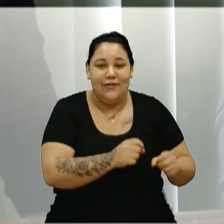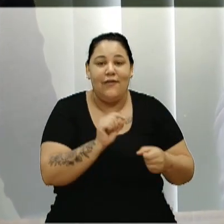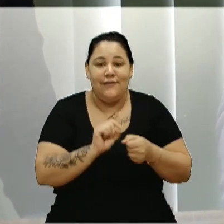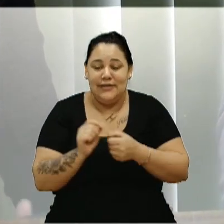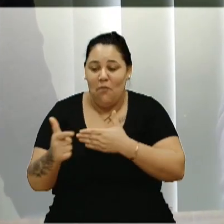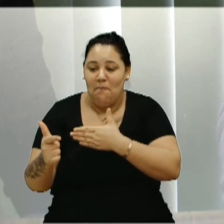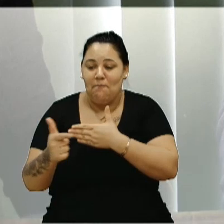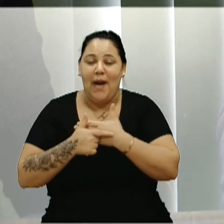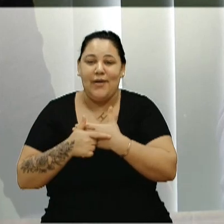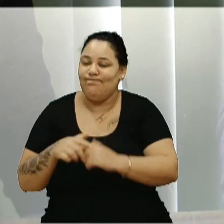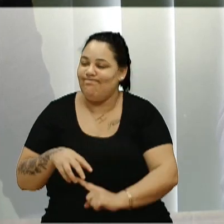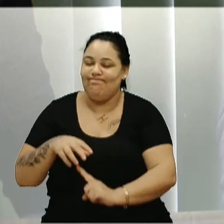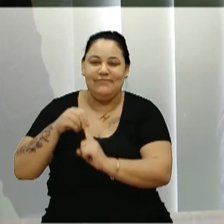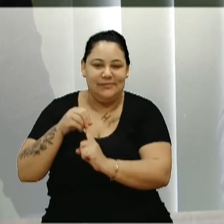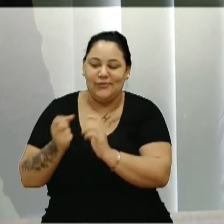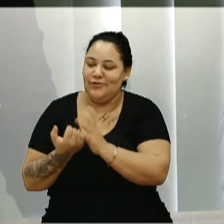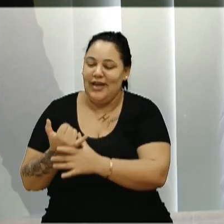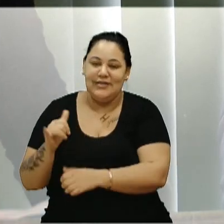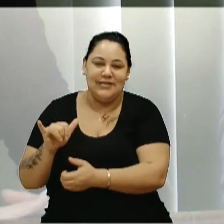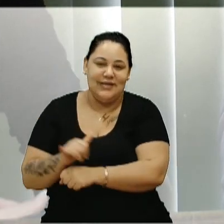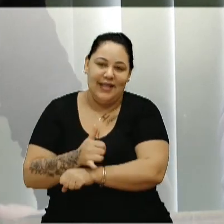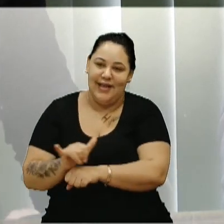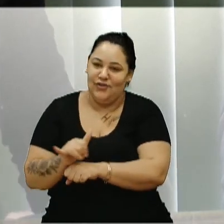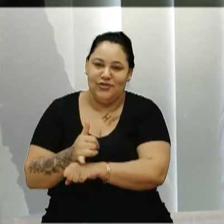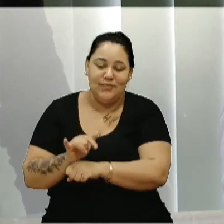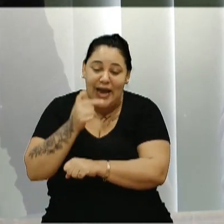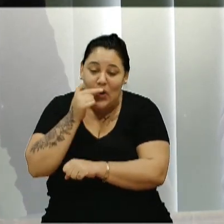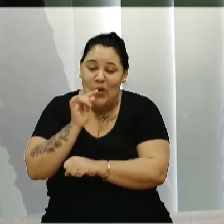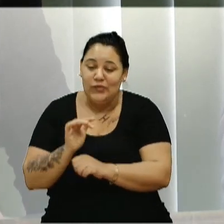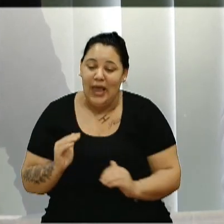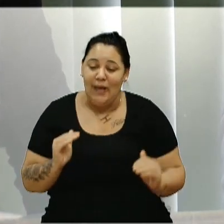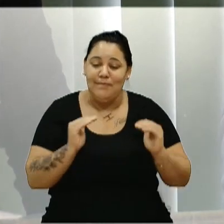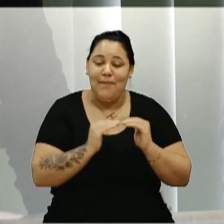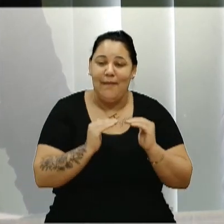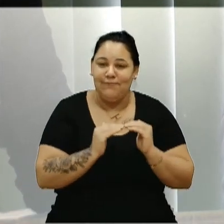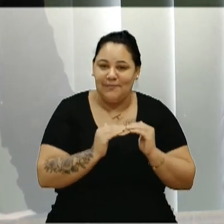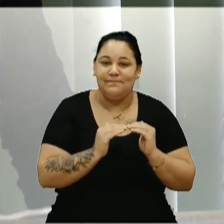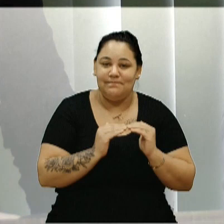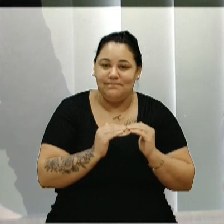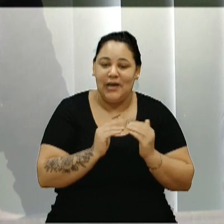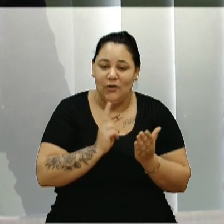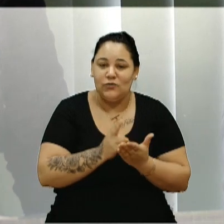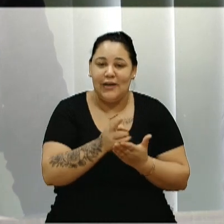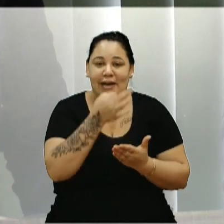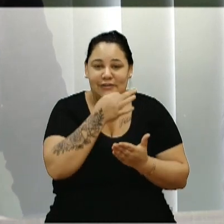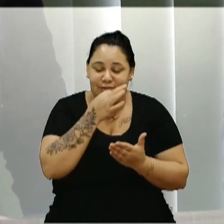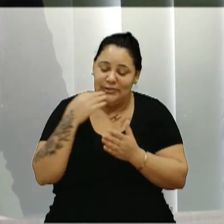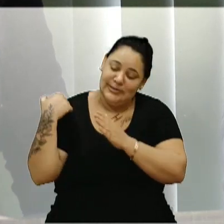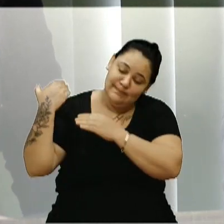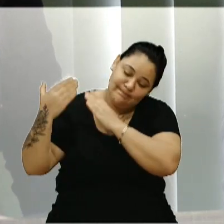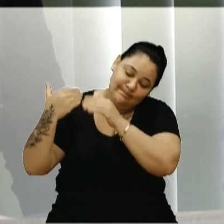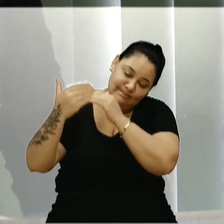fundamental e estratégico para manter o equilíbrio e manter aquilo que Caxias teve ao longo da